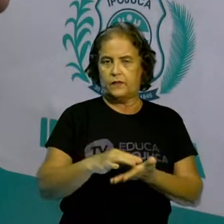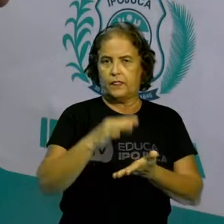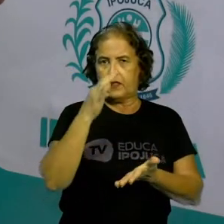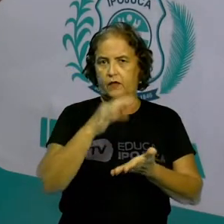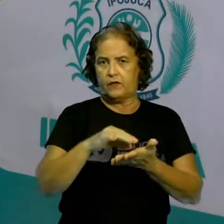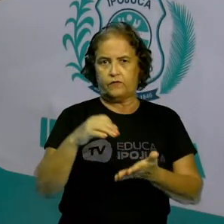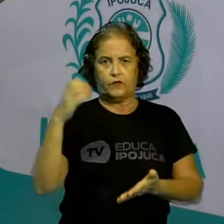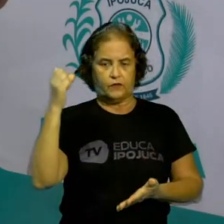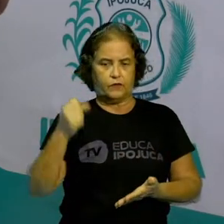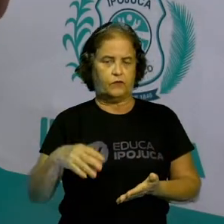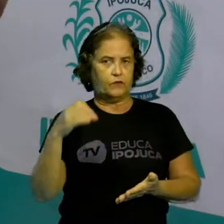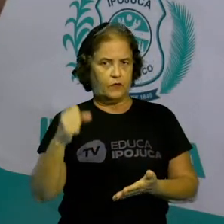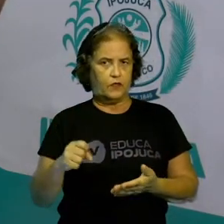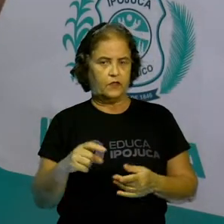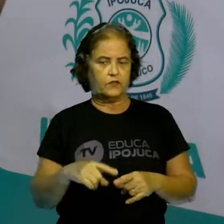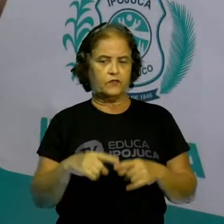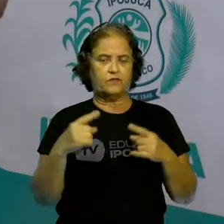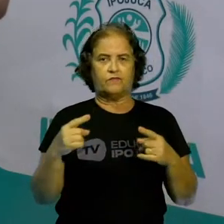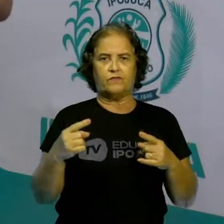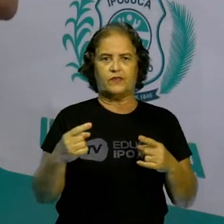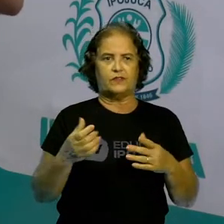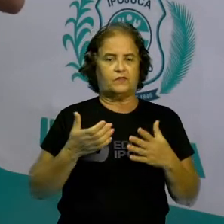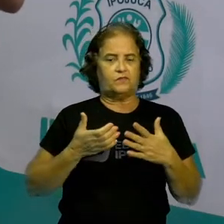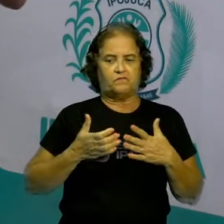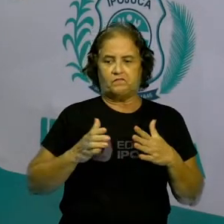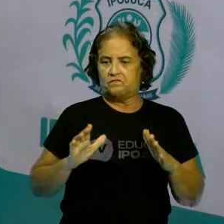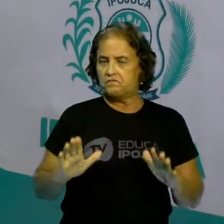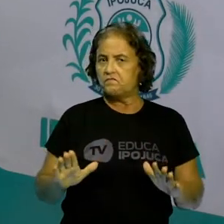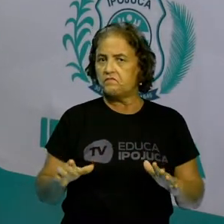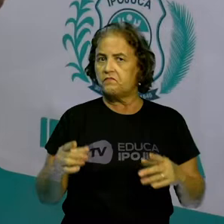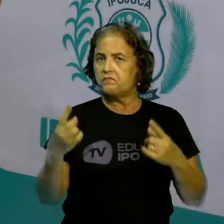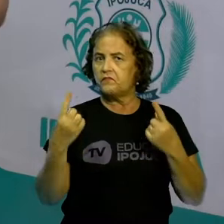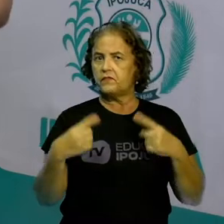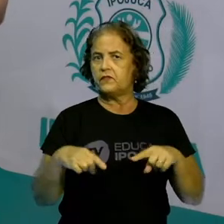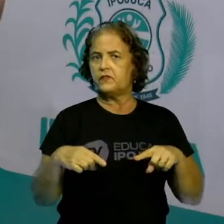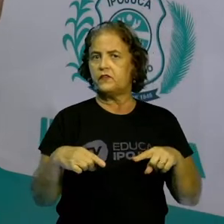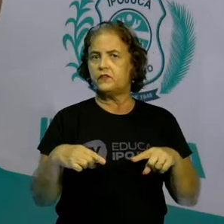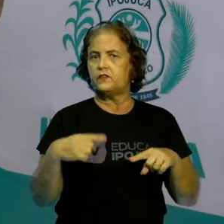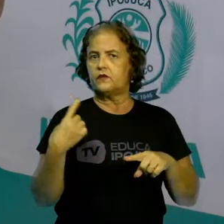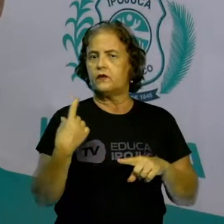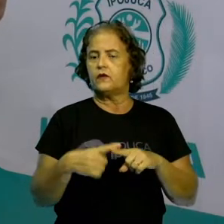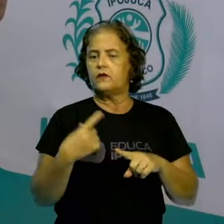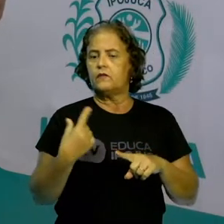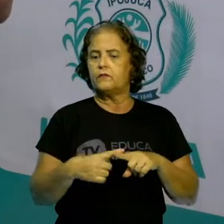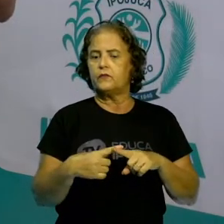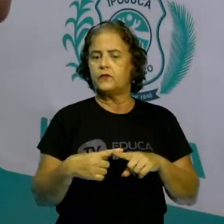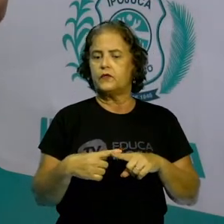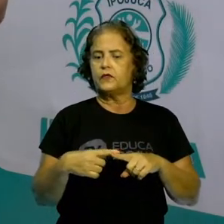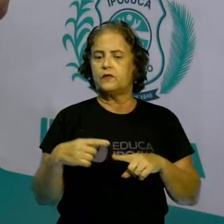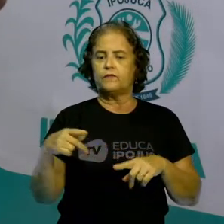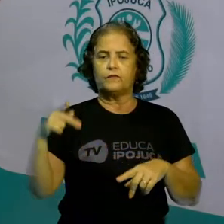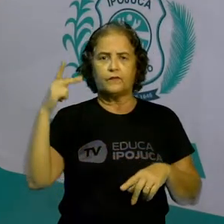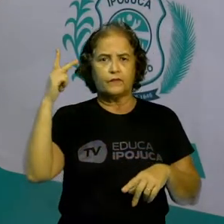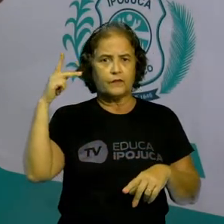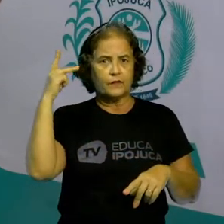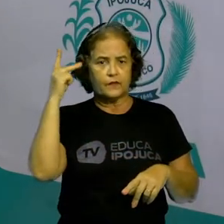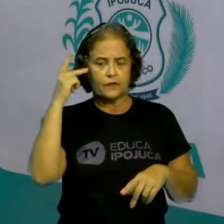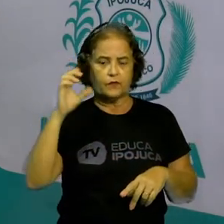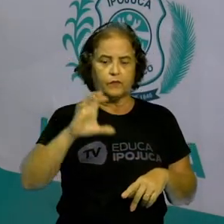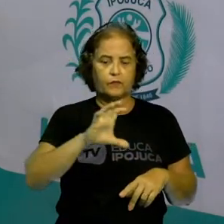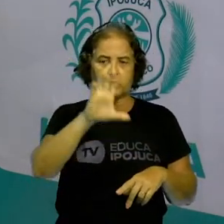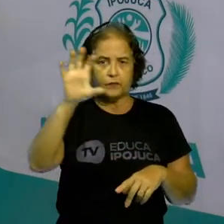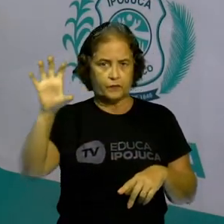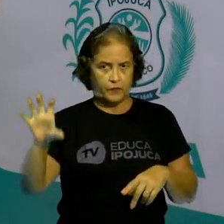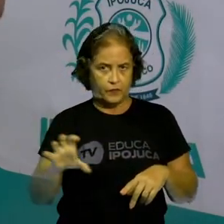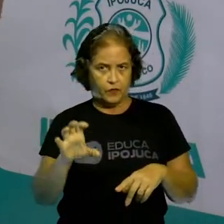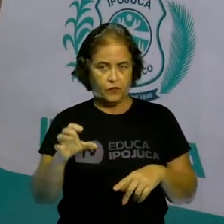e de insatisfações políticas, tá bom? Disparidades regionais porque a região de São Paulo, tá, vai receber mais